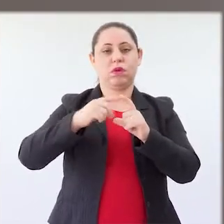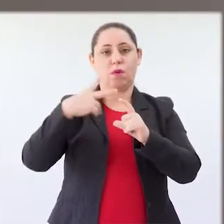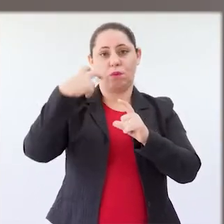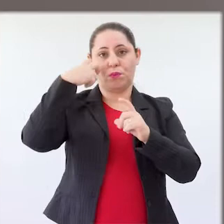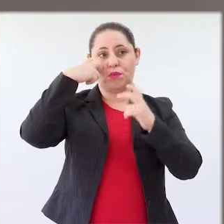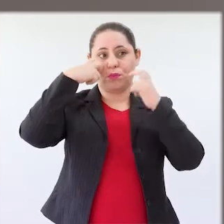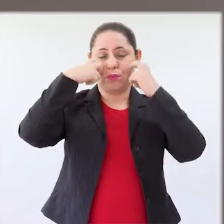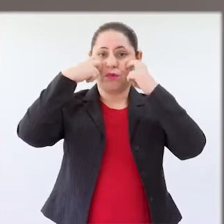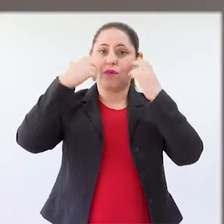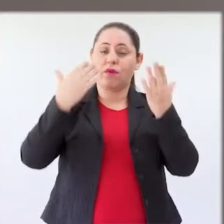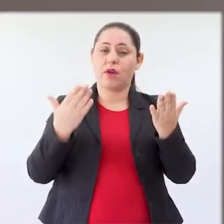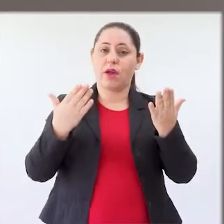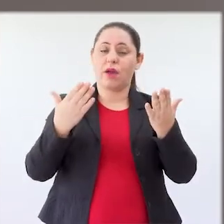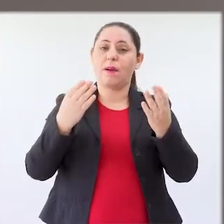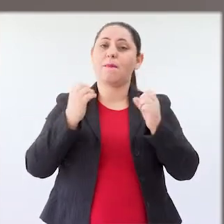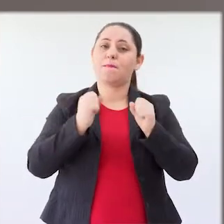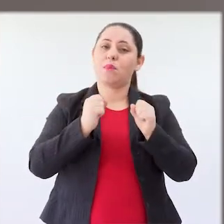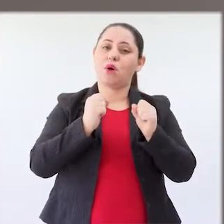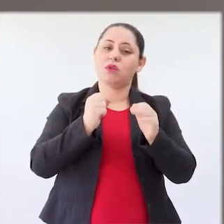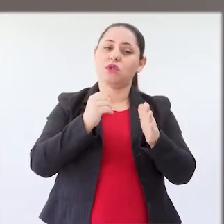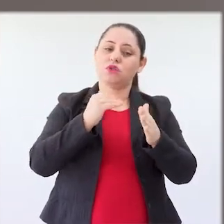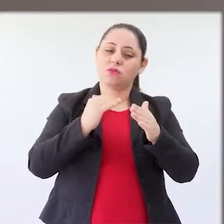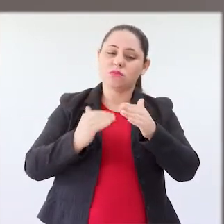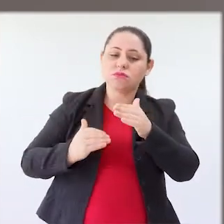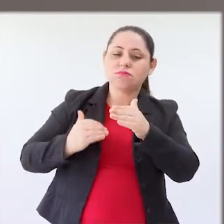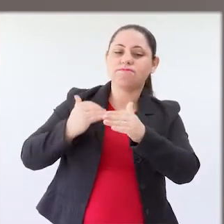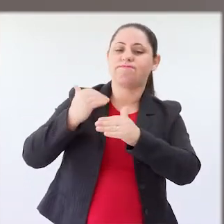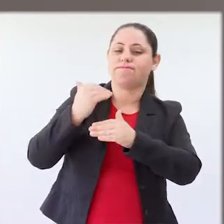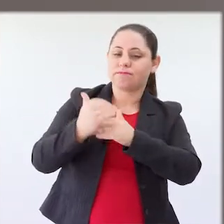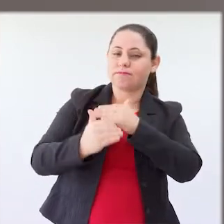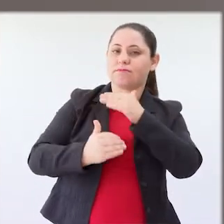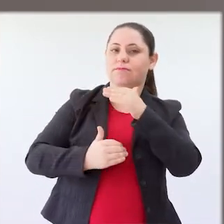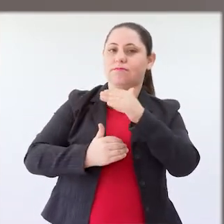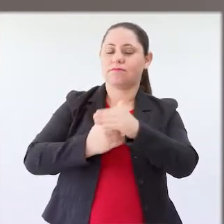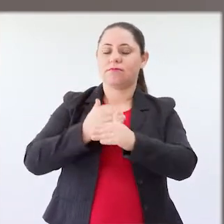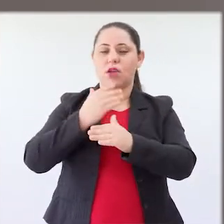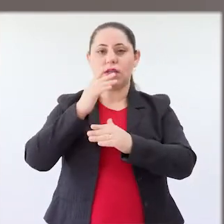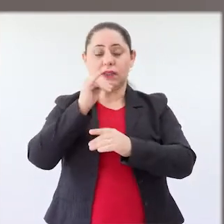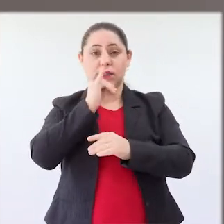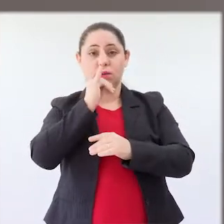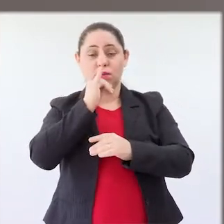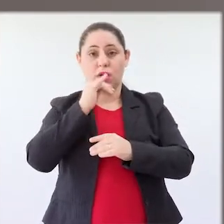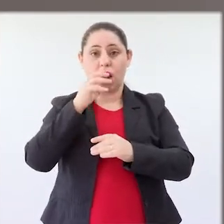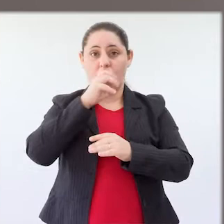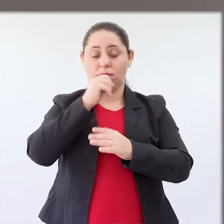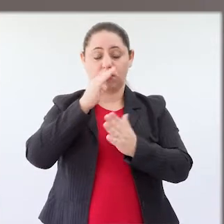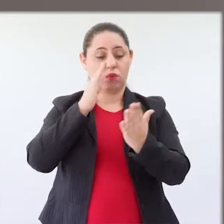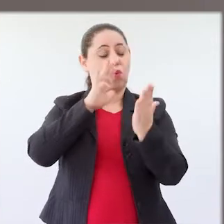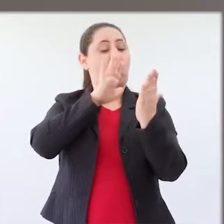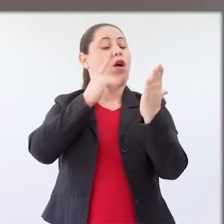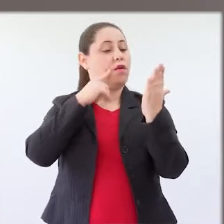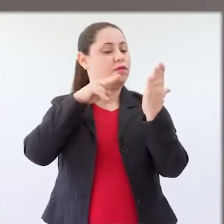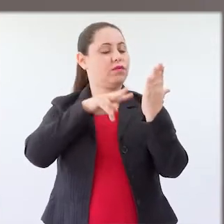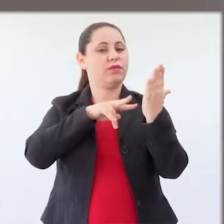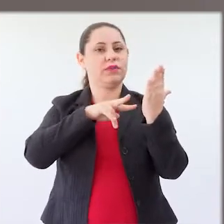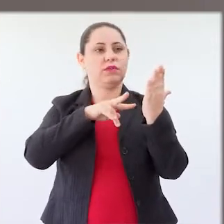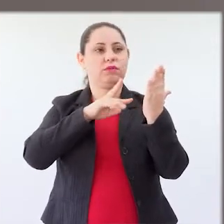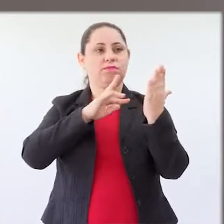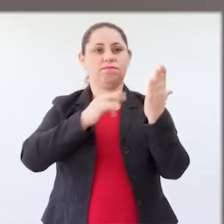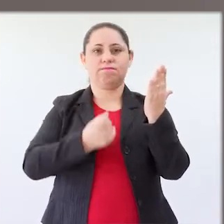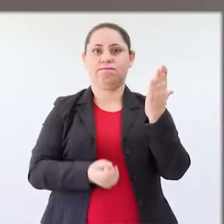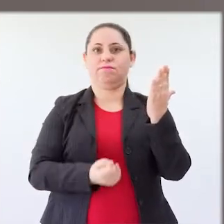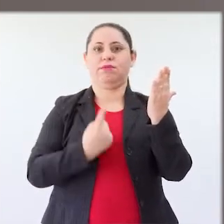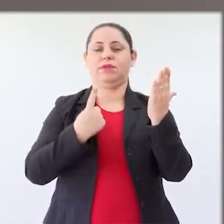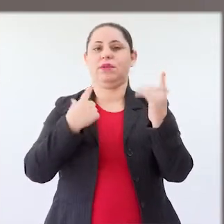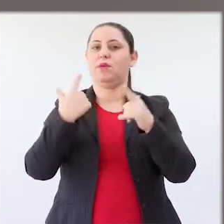dá para ser feito de uma forma gradual, para ela não perder a identidade, né, em relação ao que ela vê.